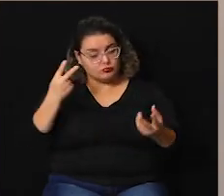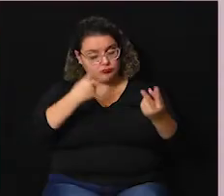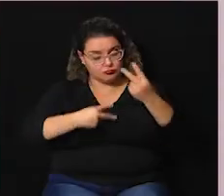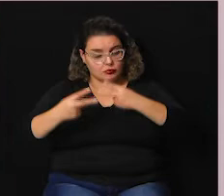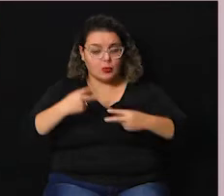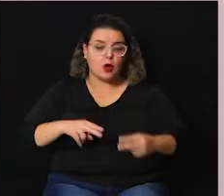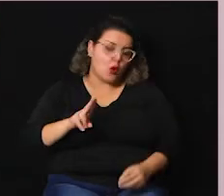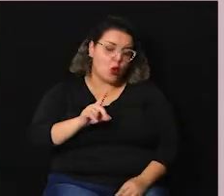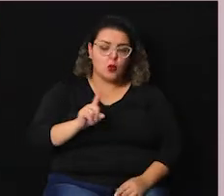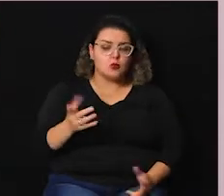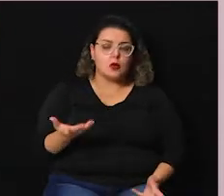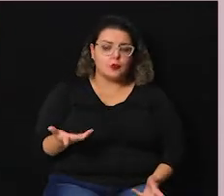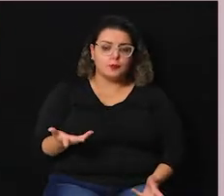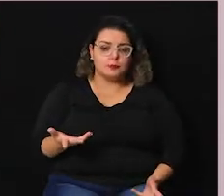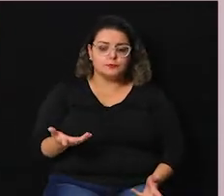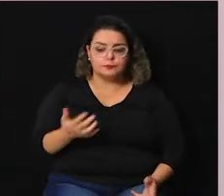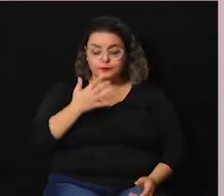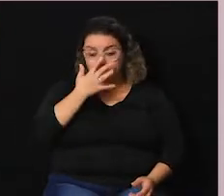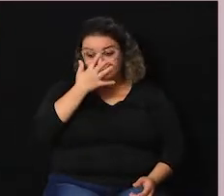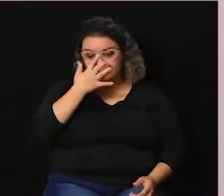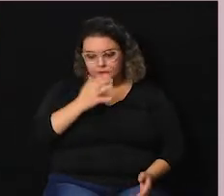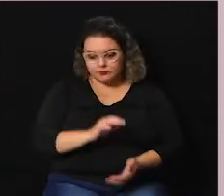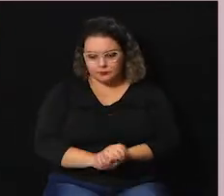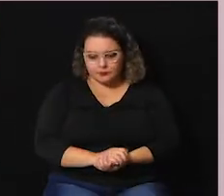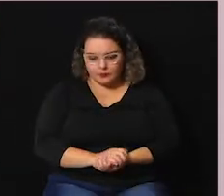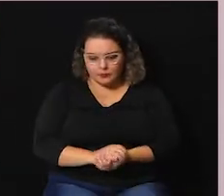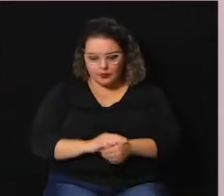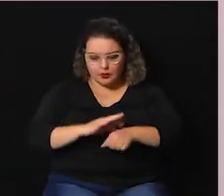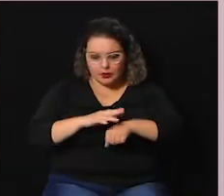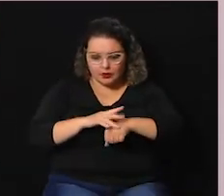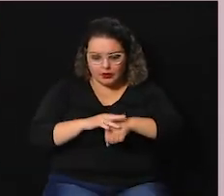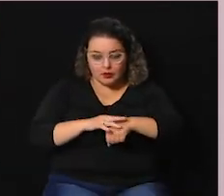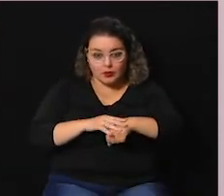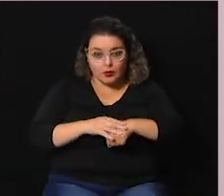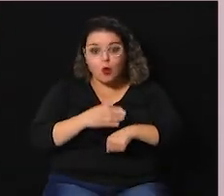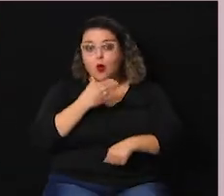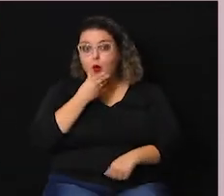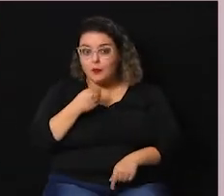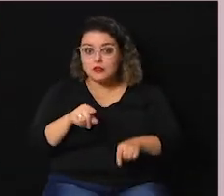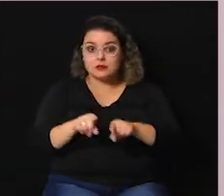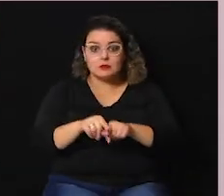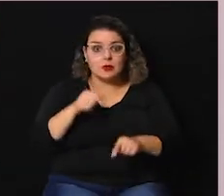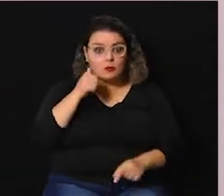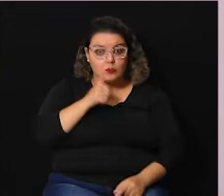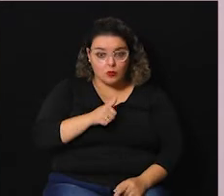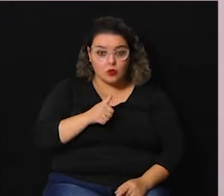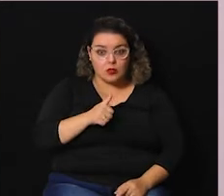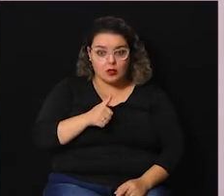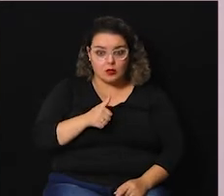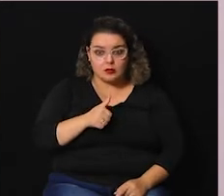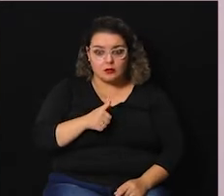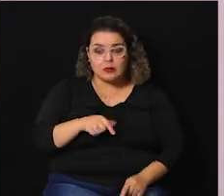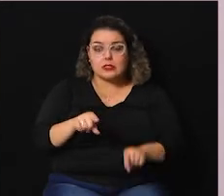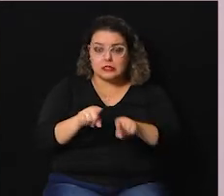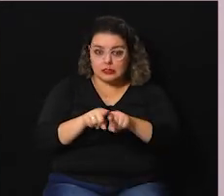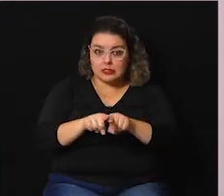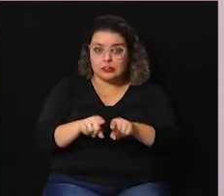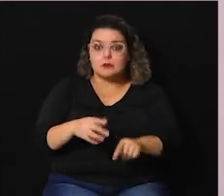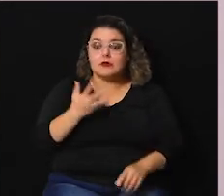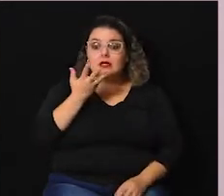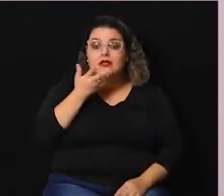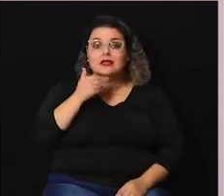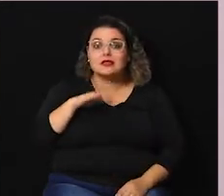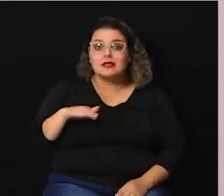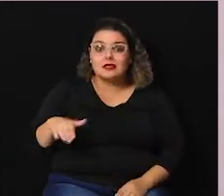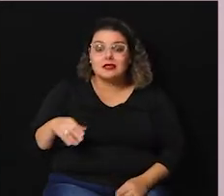imagem. A gente está falando aí que essa doença comete homens e mulheres, mas também tem casos em crianças, né, doutora?